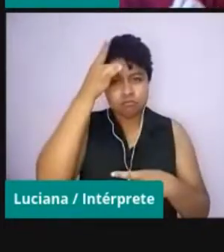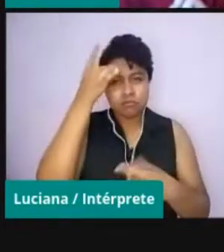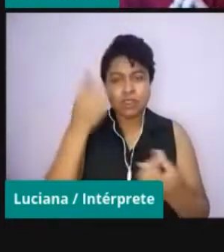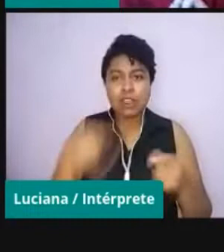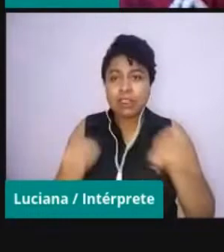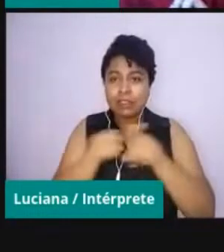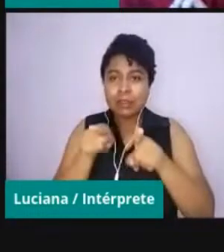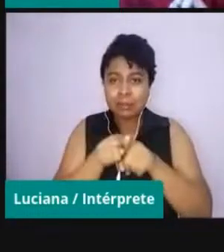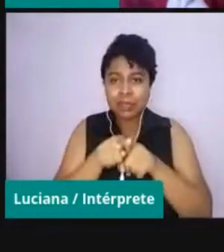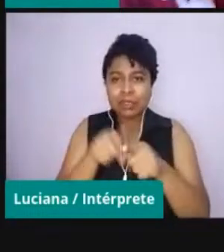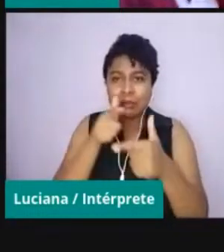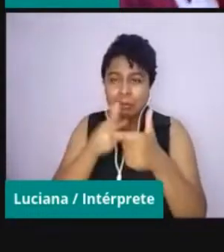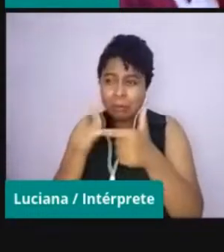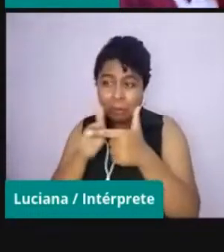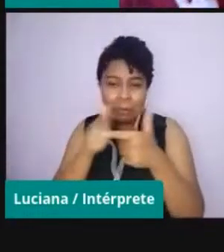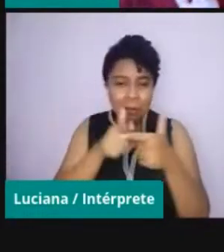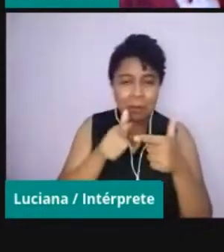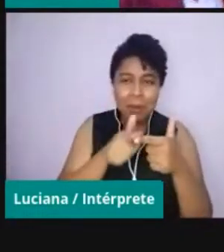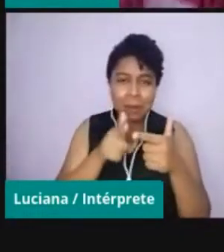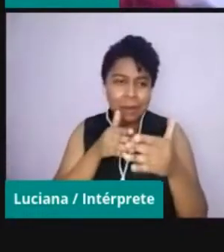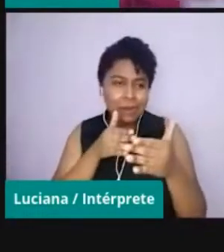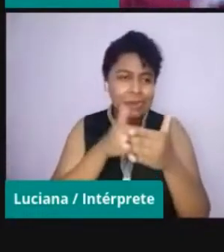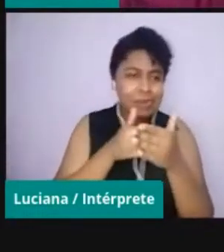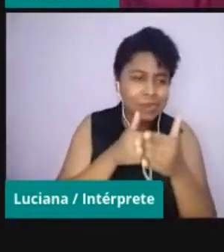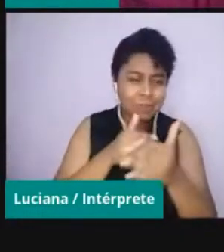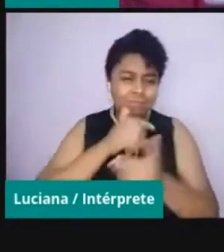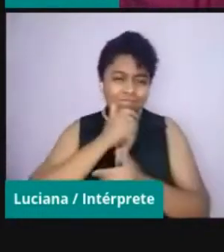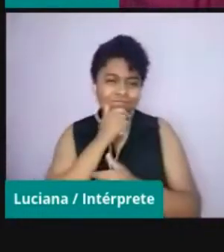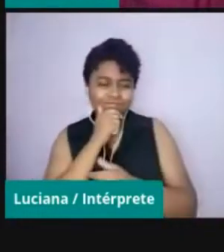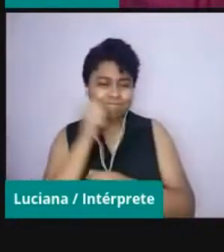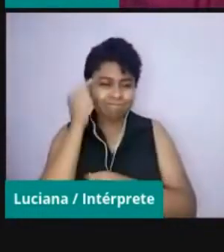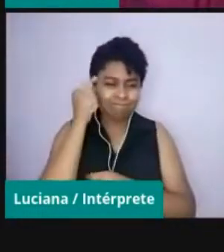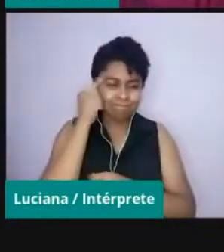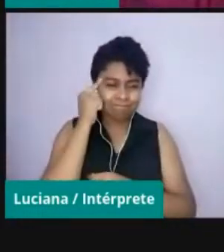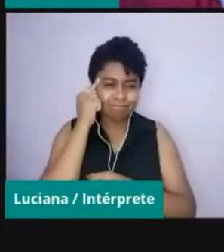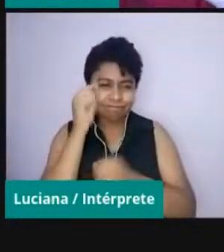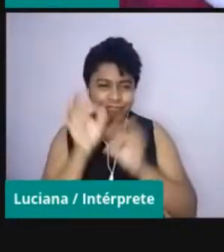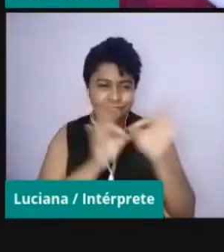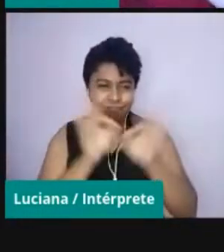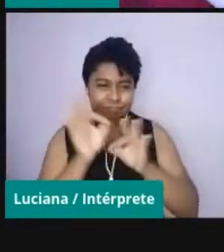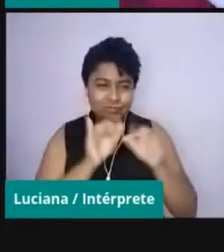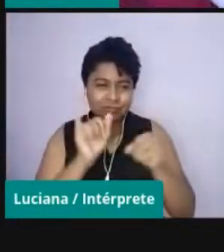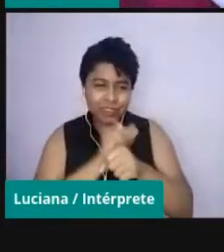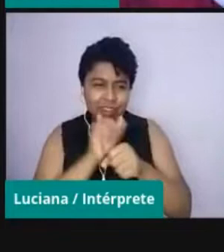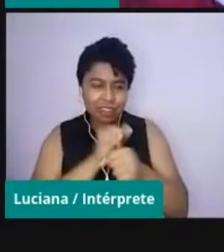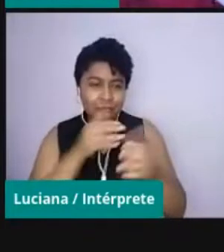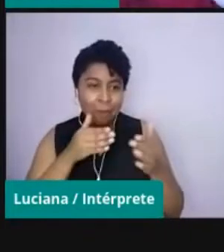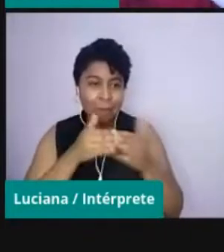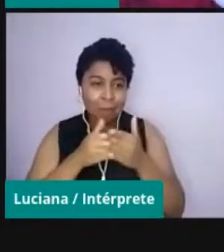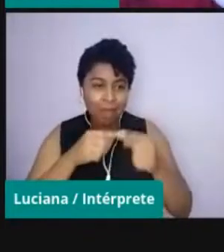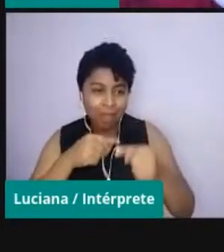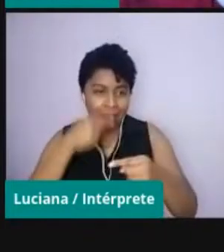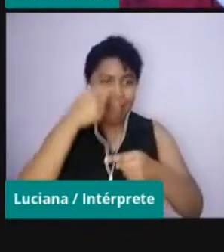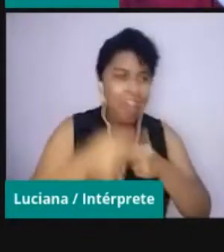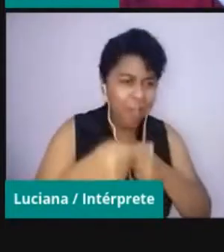esse sentimento de que os alunos estavam progredindo e que eles estavam